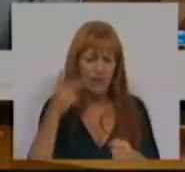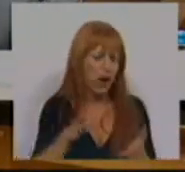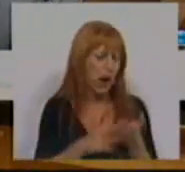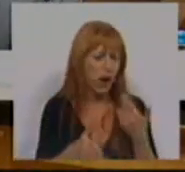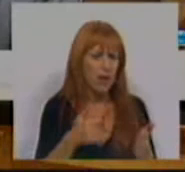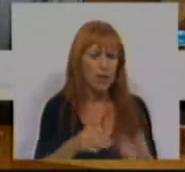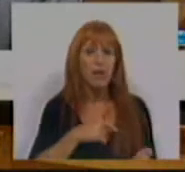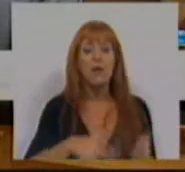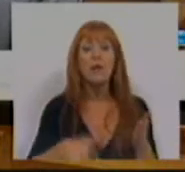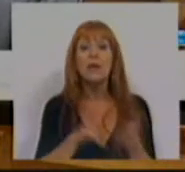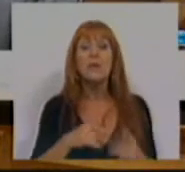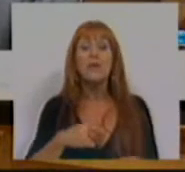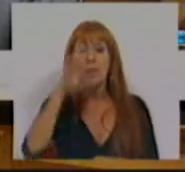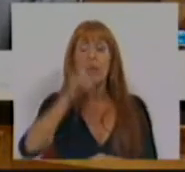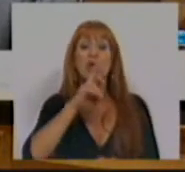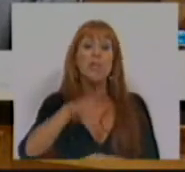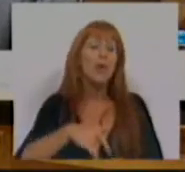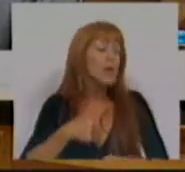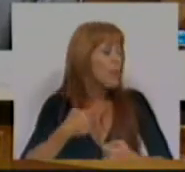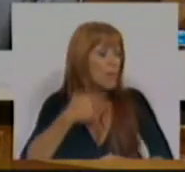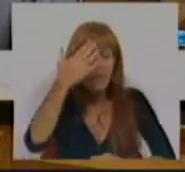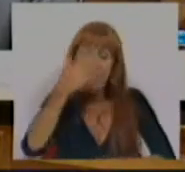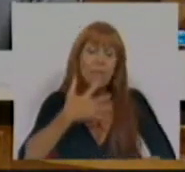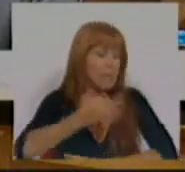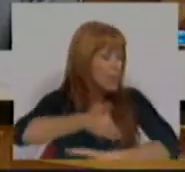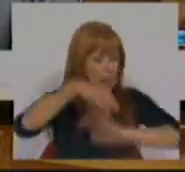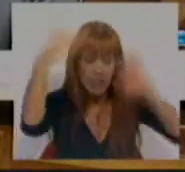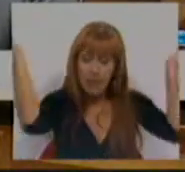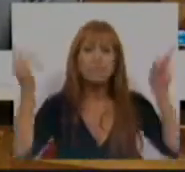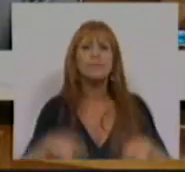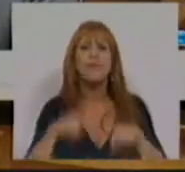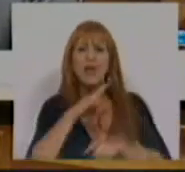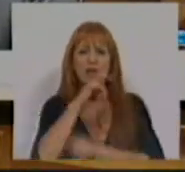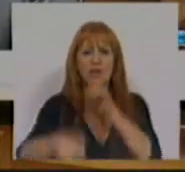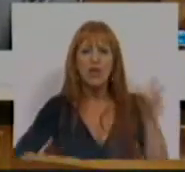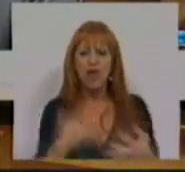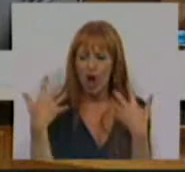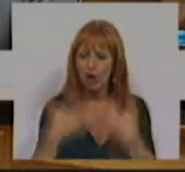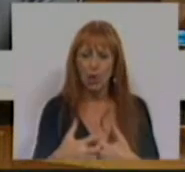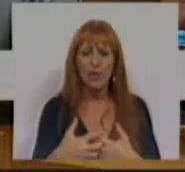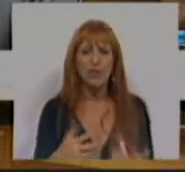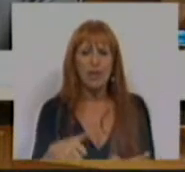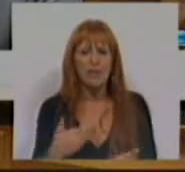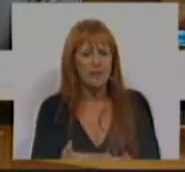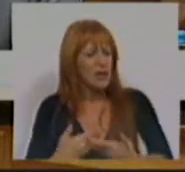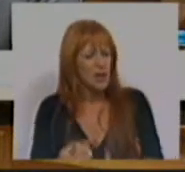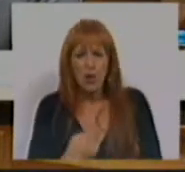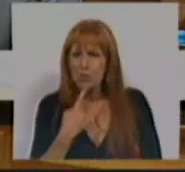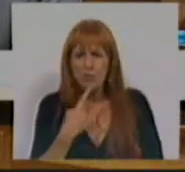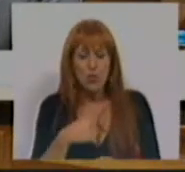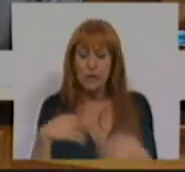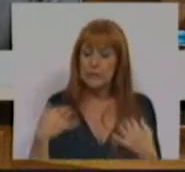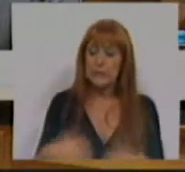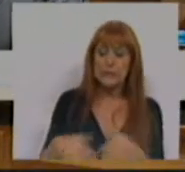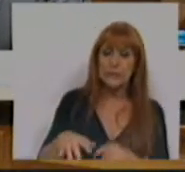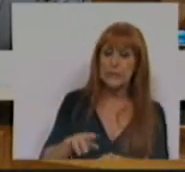E ao teimar em não encarar a realidade, o Governo responde com profissão de fé nas suas previsões. Estes alertas e estas dúvidas deixam-nos muitas